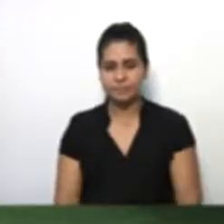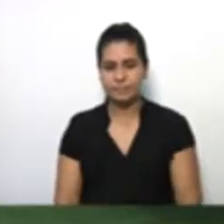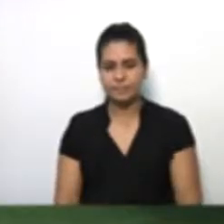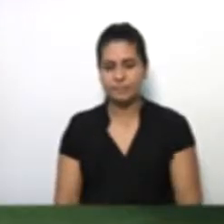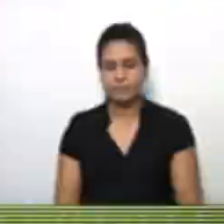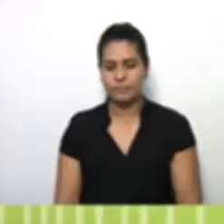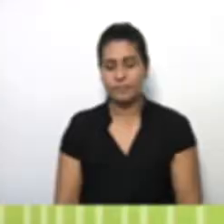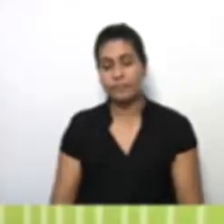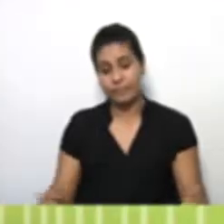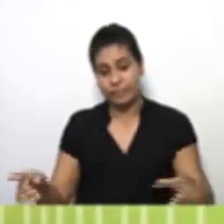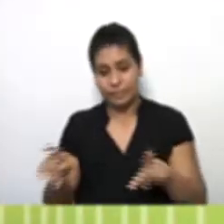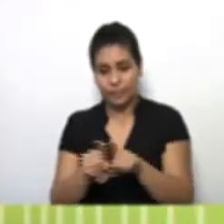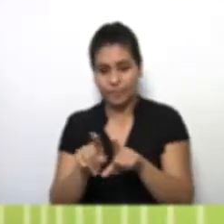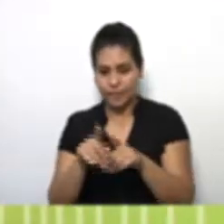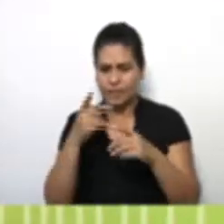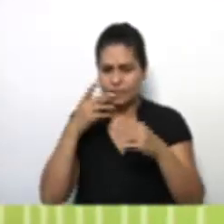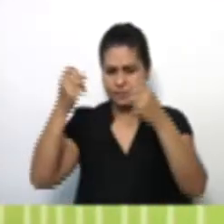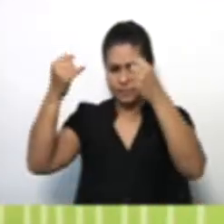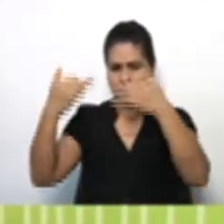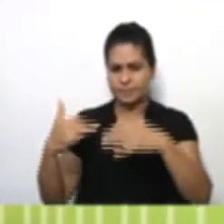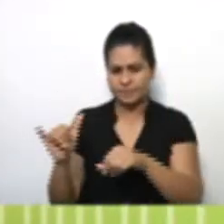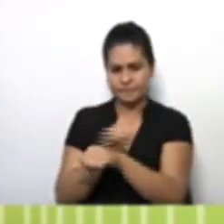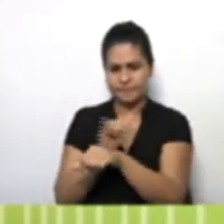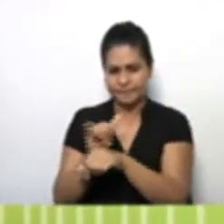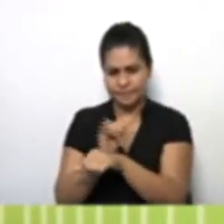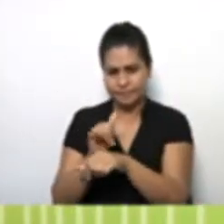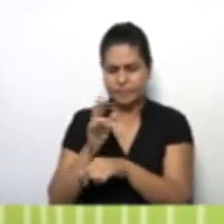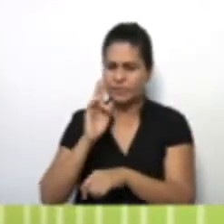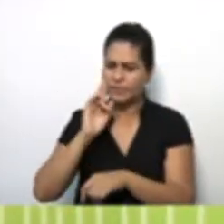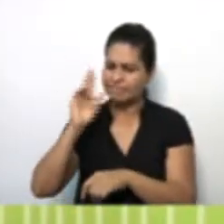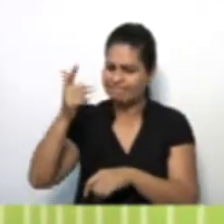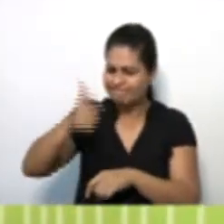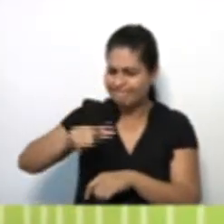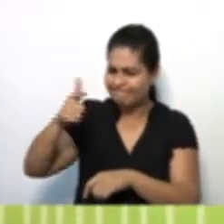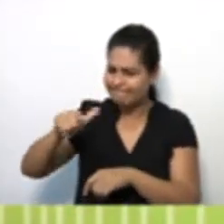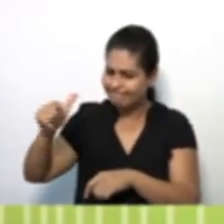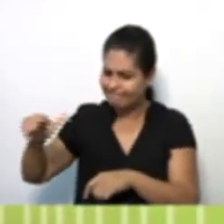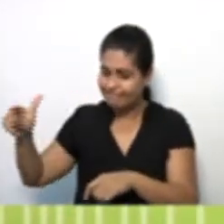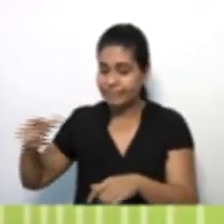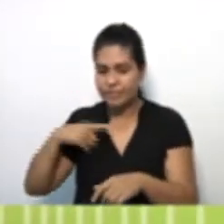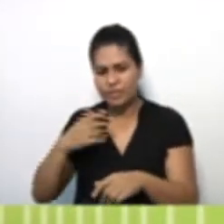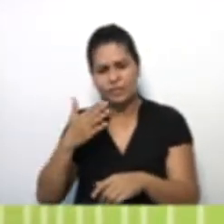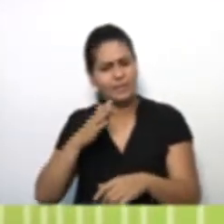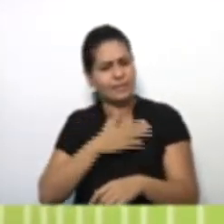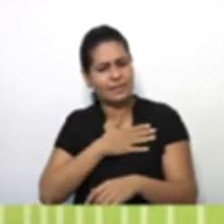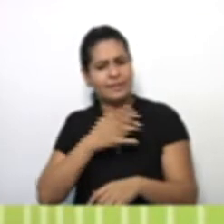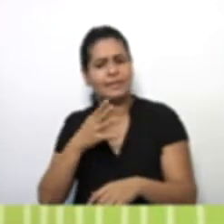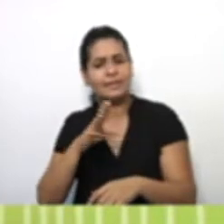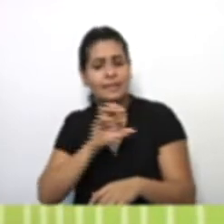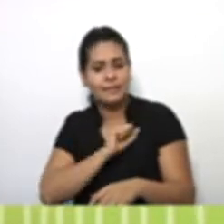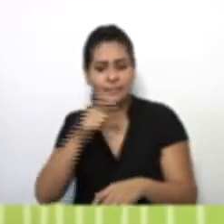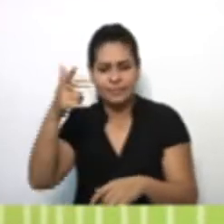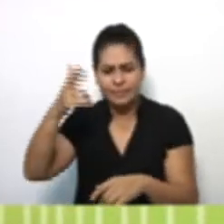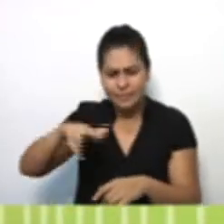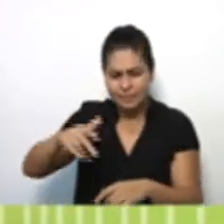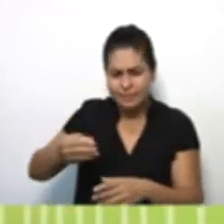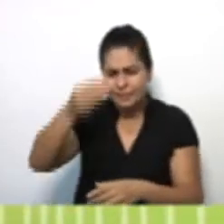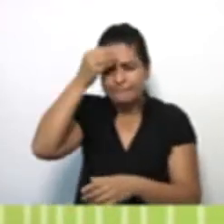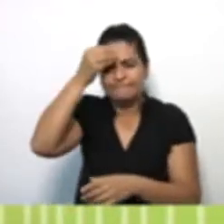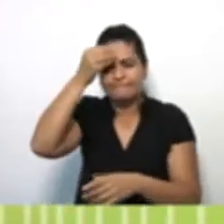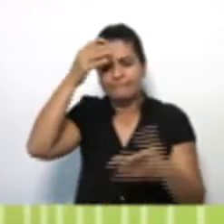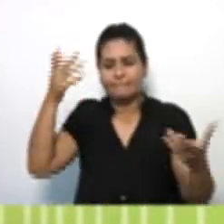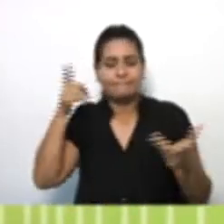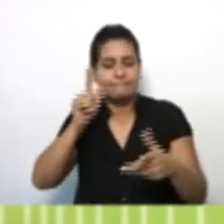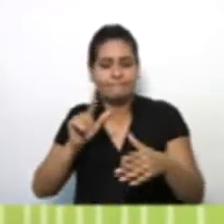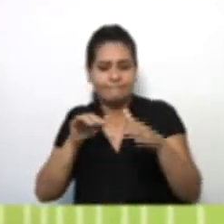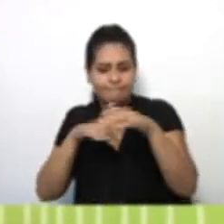assim, quando a gente fala de planejamento, isso eu repeti muito, e eu adoro repetir as coisas, que é exatamente para você massificar isso aí